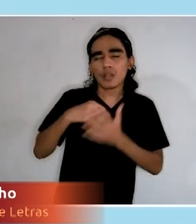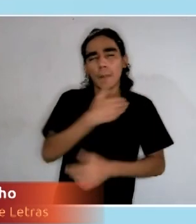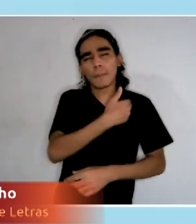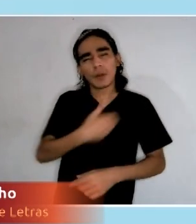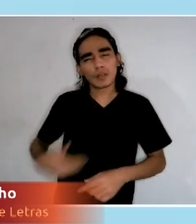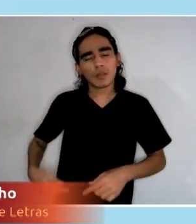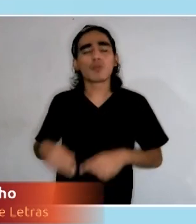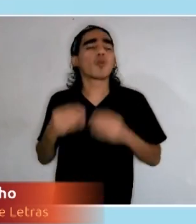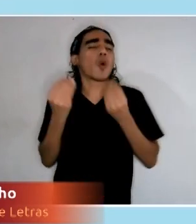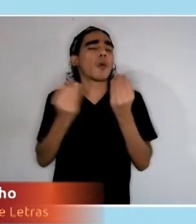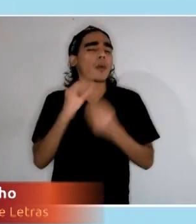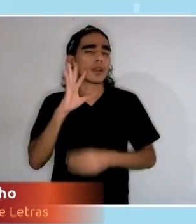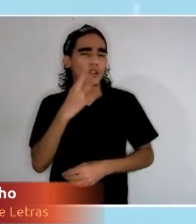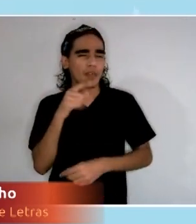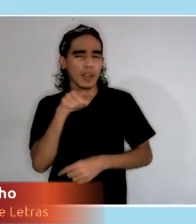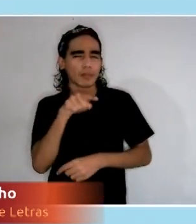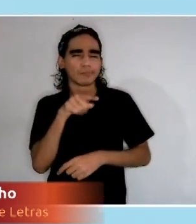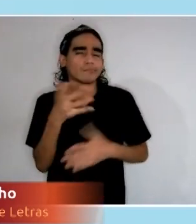nesse momento?